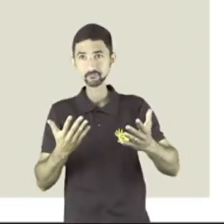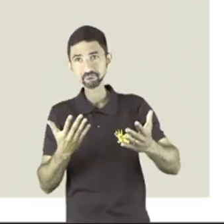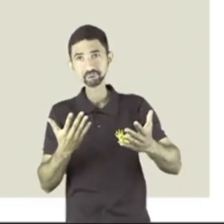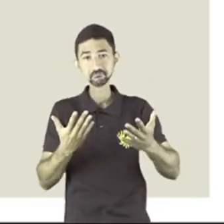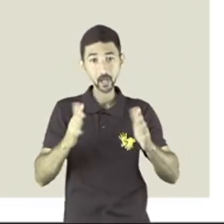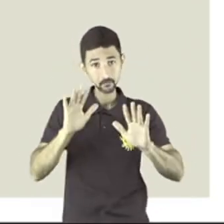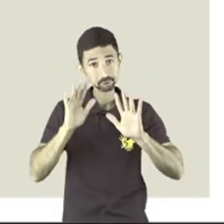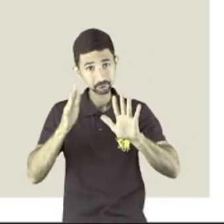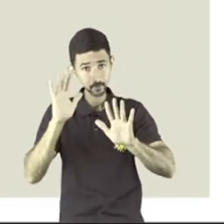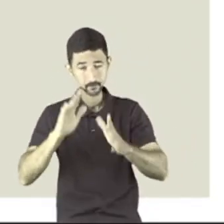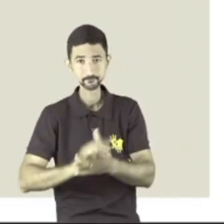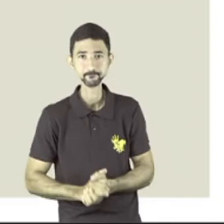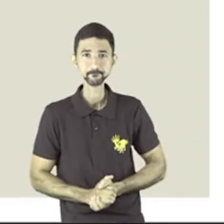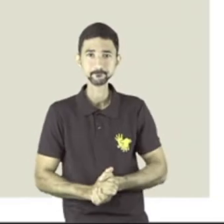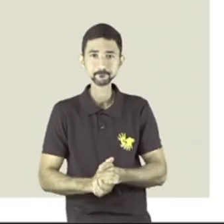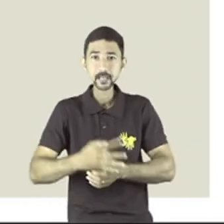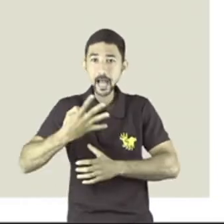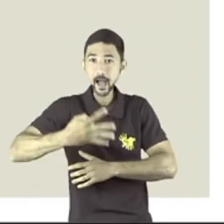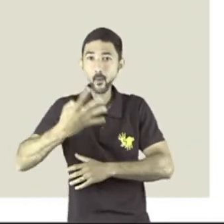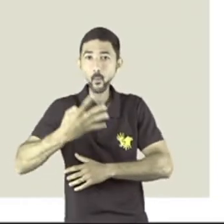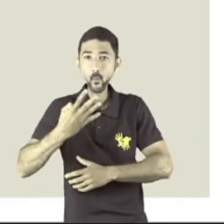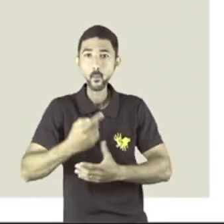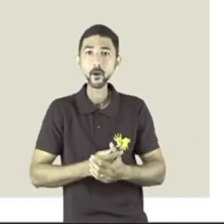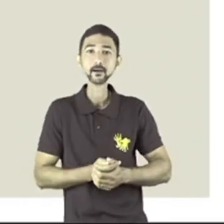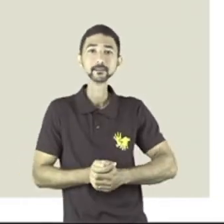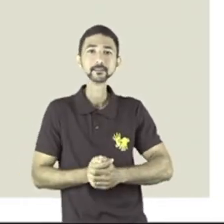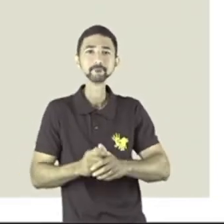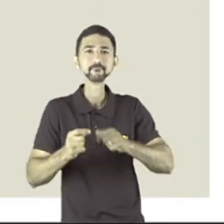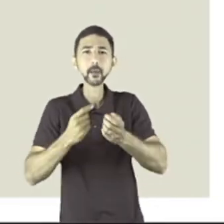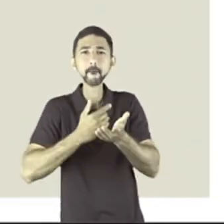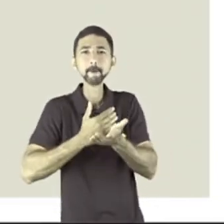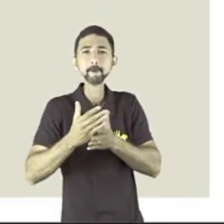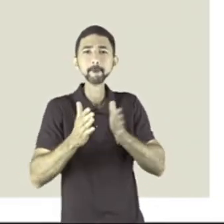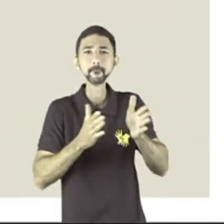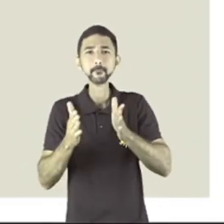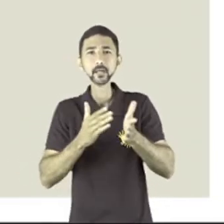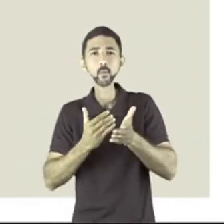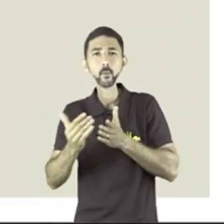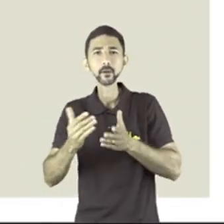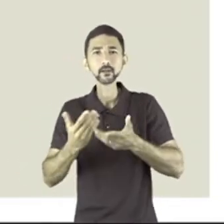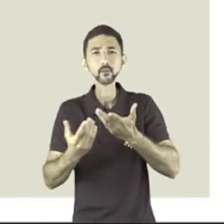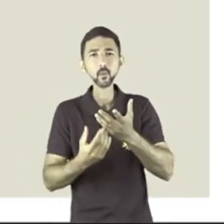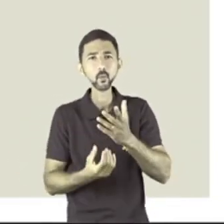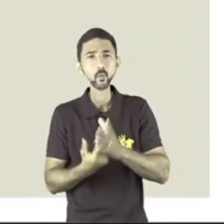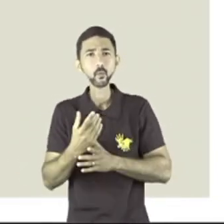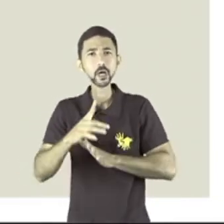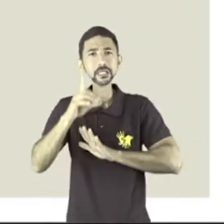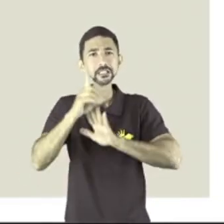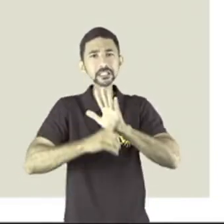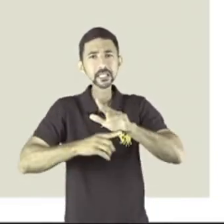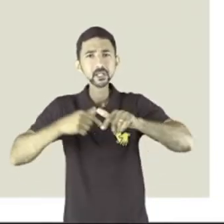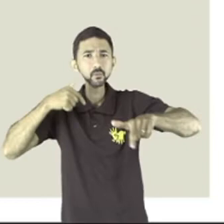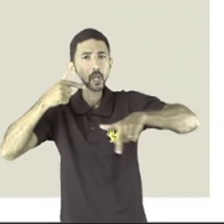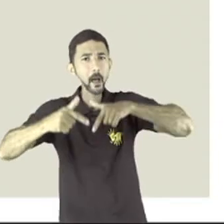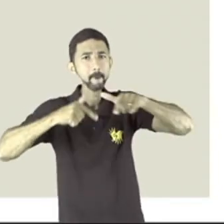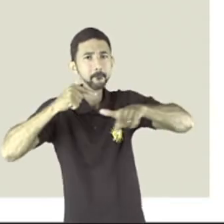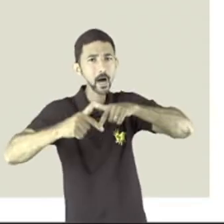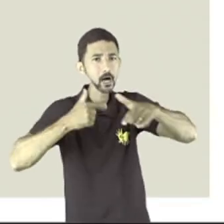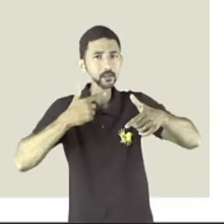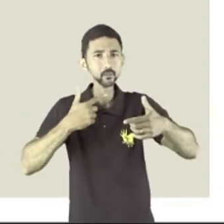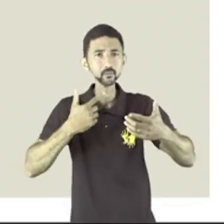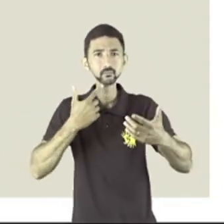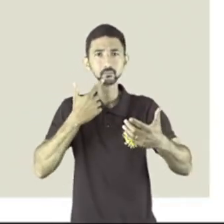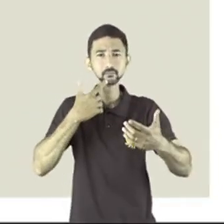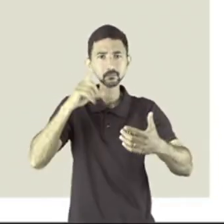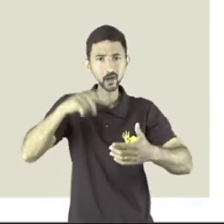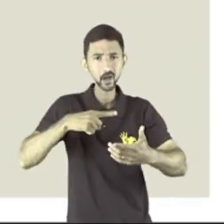boa resposta, né? E a quarta opção, é o período, a infância é o período que se constrói o direito a ser trabalhador,